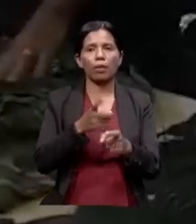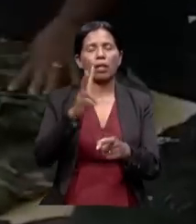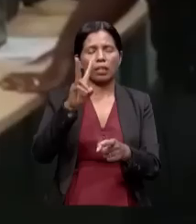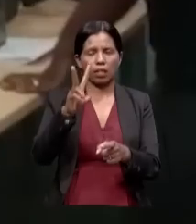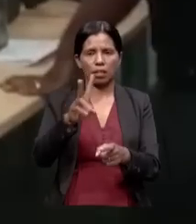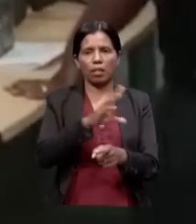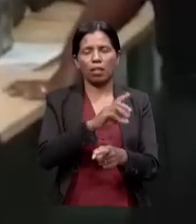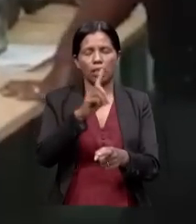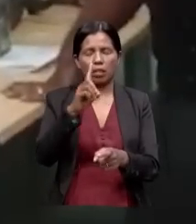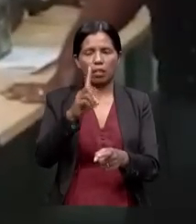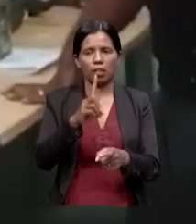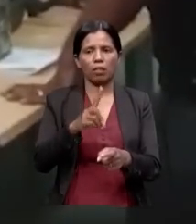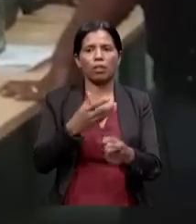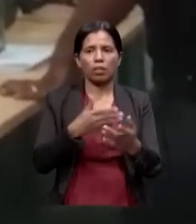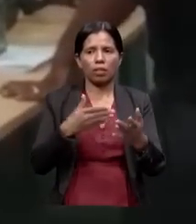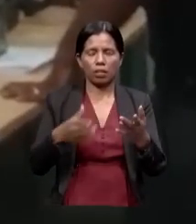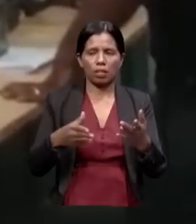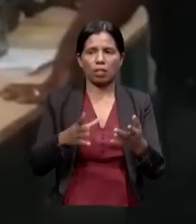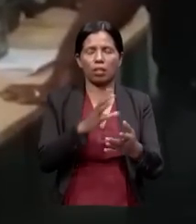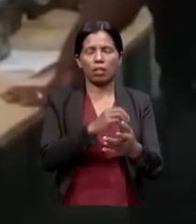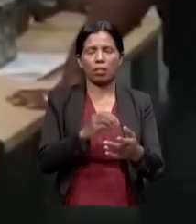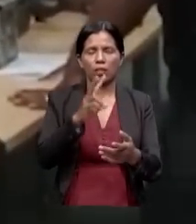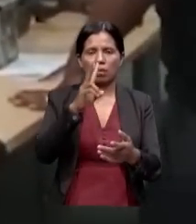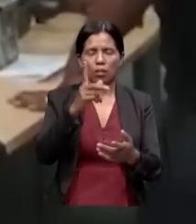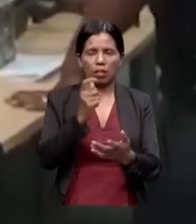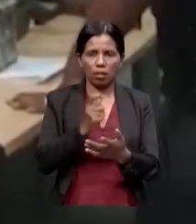ida, o munições rehun rua resi,